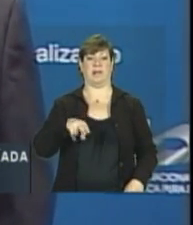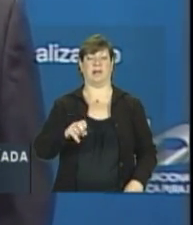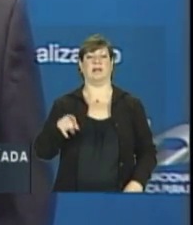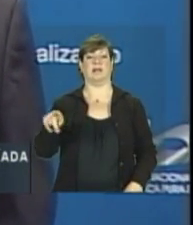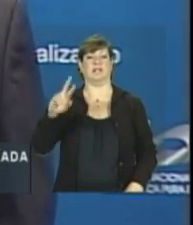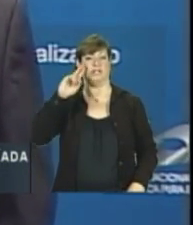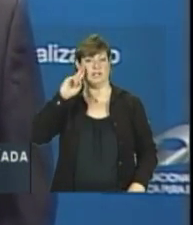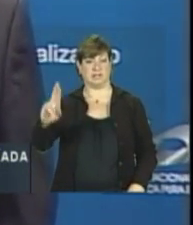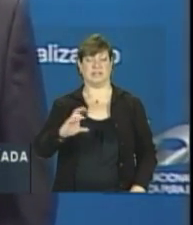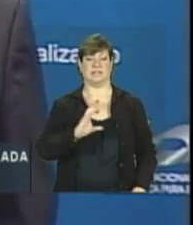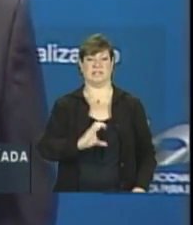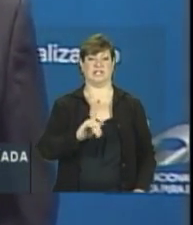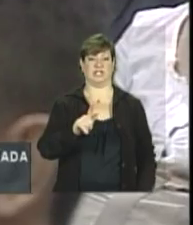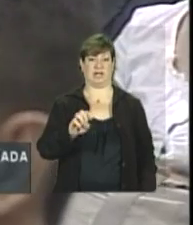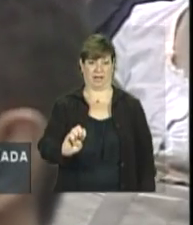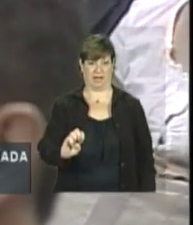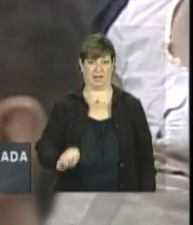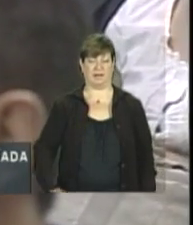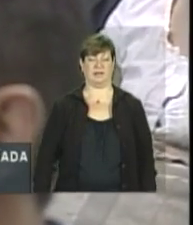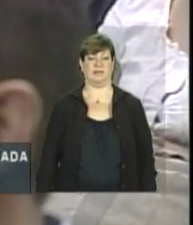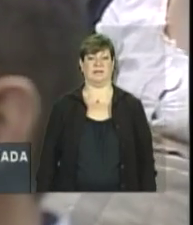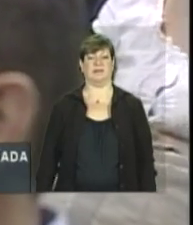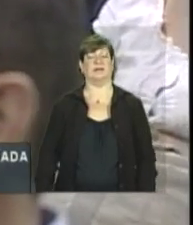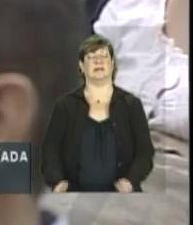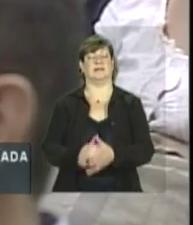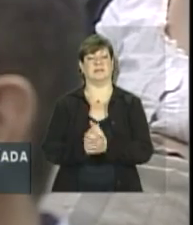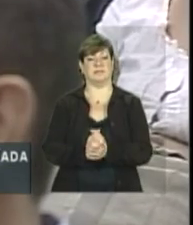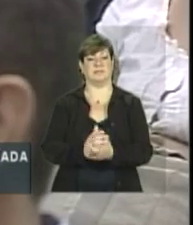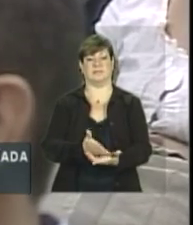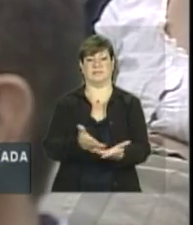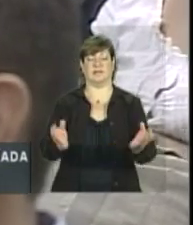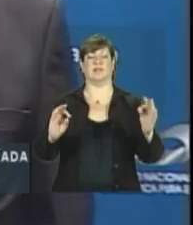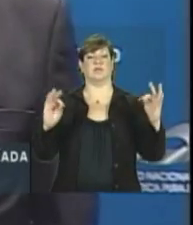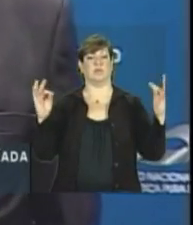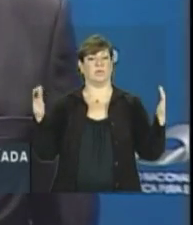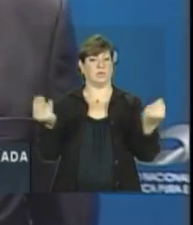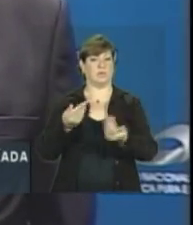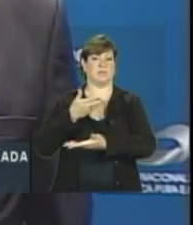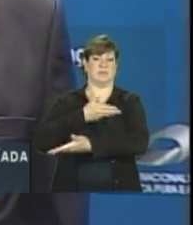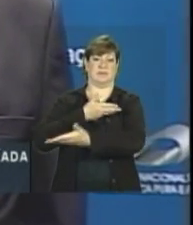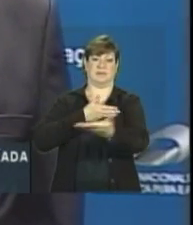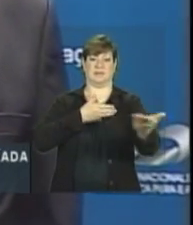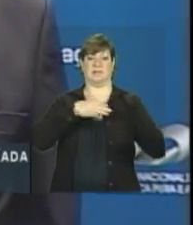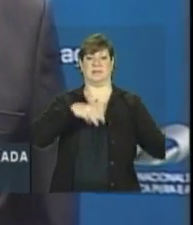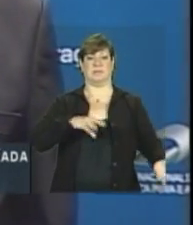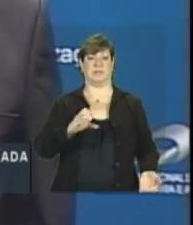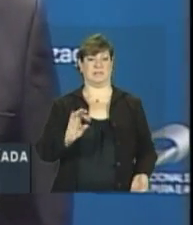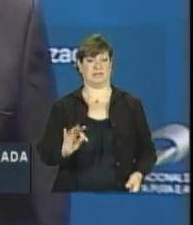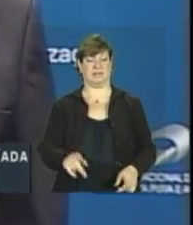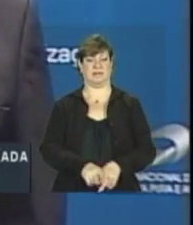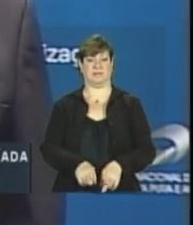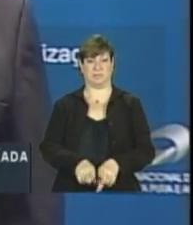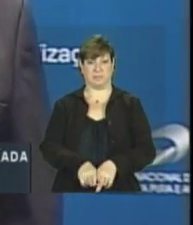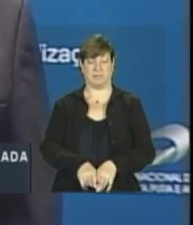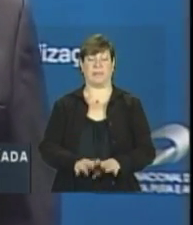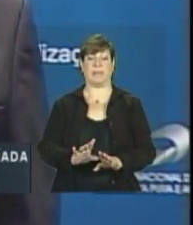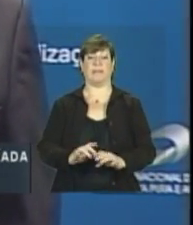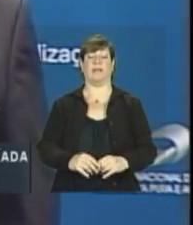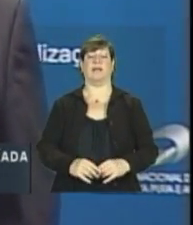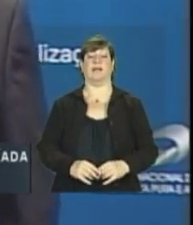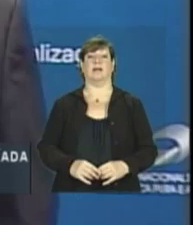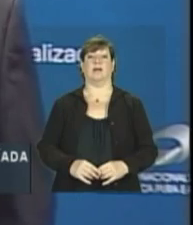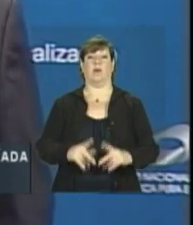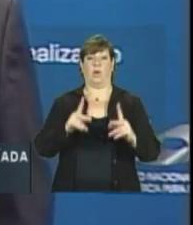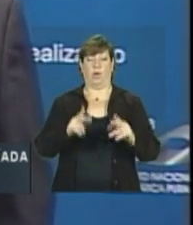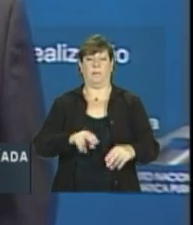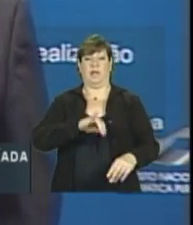diretor-presidente do CGE. Minhas saudações a todos vocês e a todos os colegas aqui do MCT. Eu só queria dizer, como já